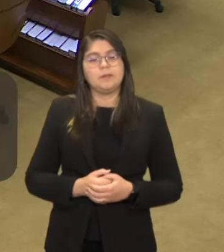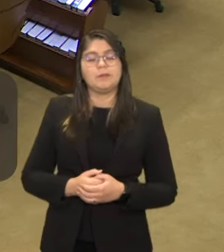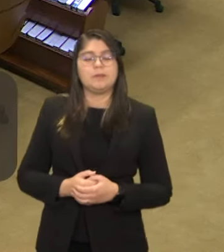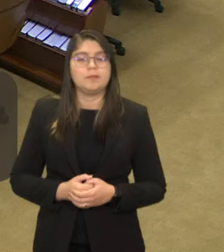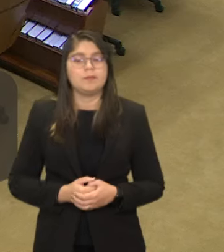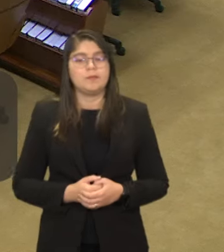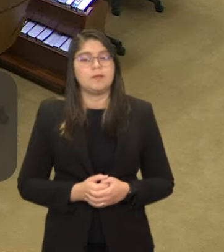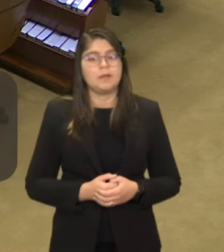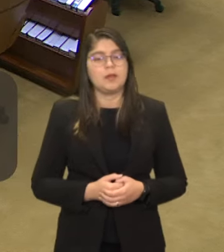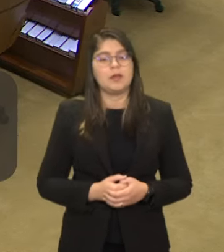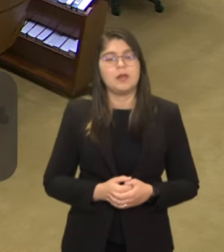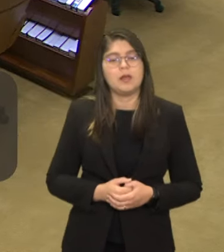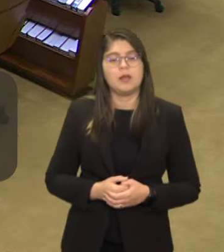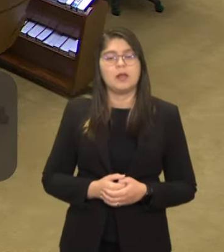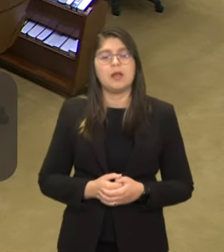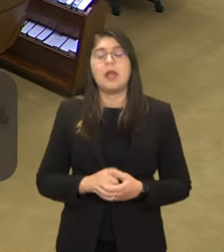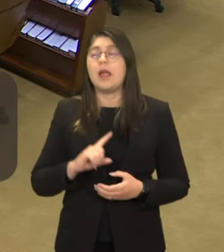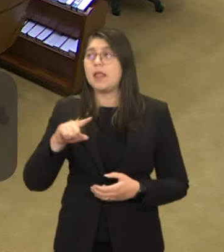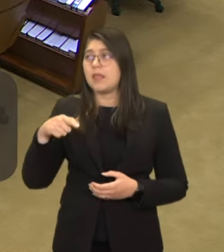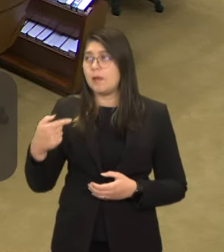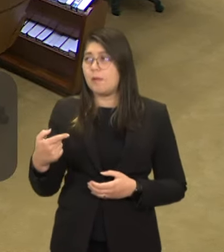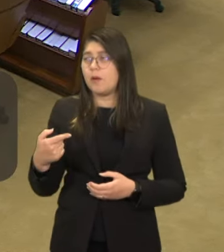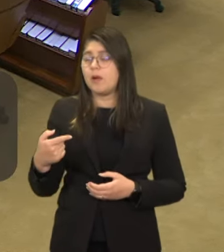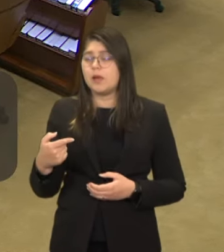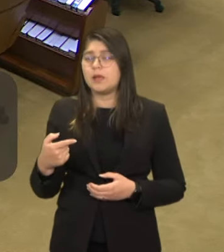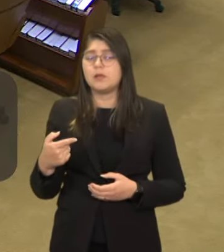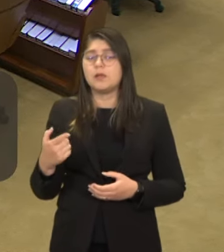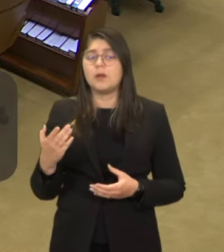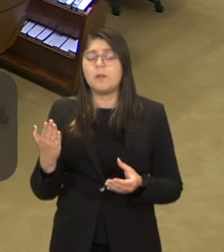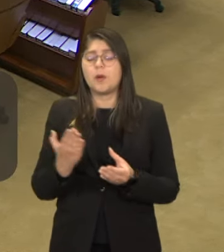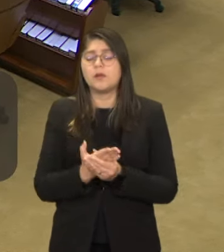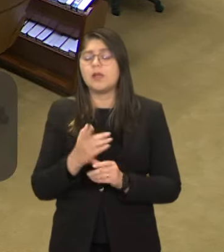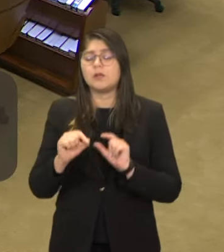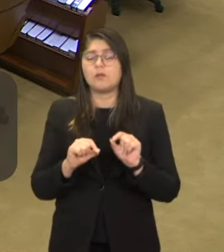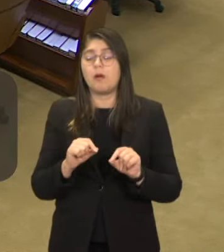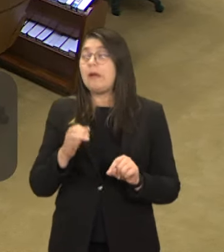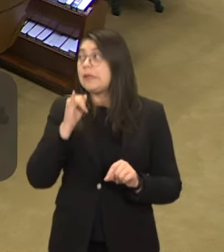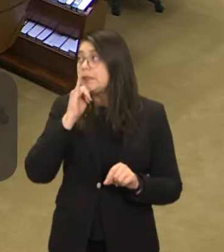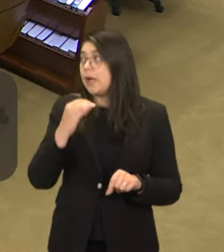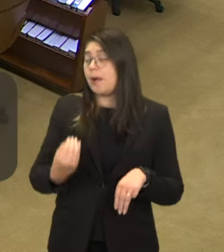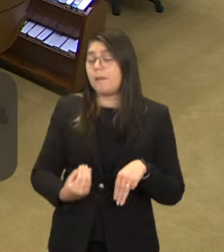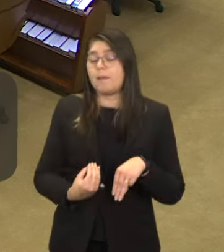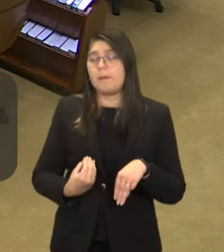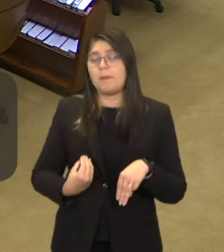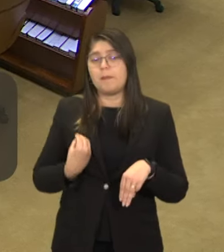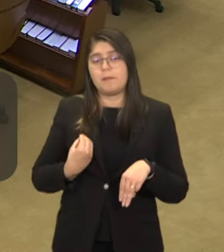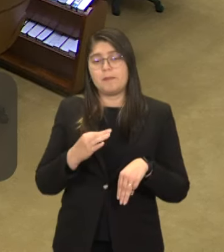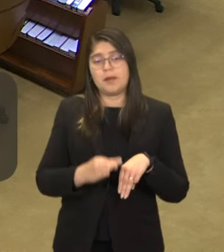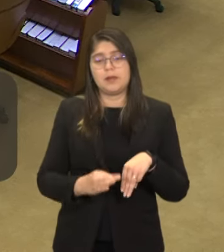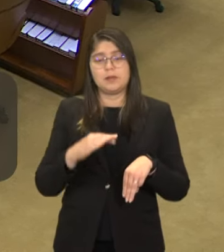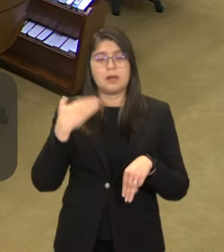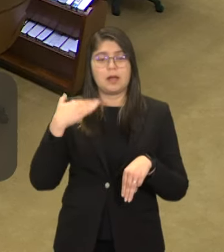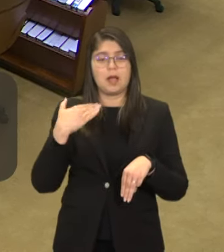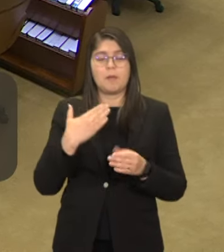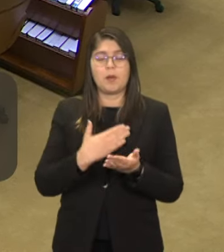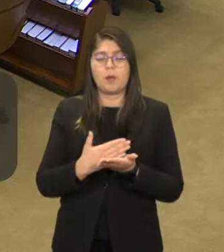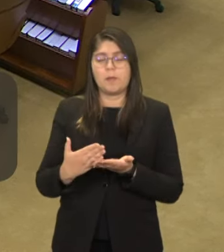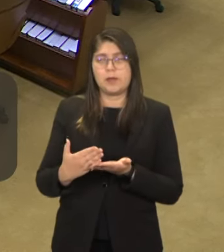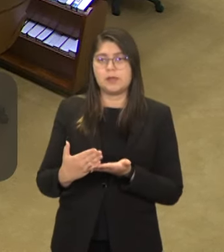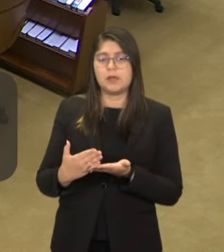nós vamos começar com qual processo na sessão? Se a ministra Carmen estiver presente na sessão da tarde, nós começaríamos